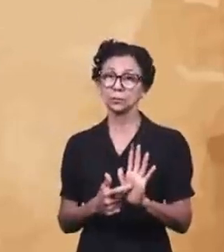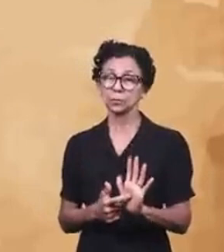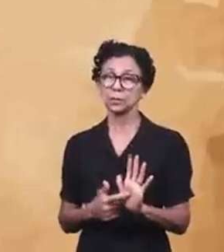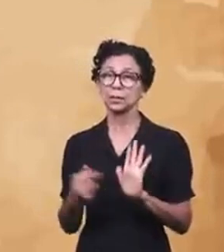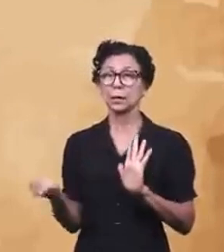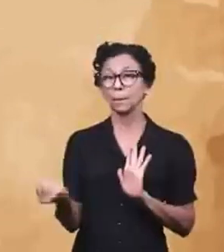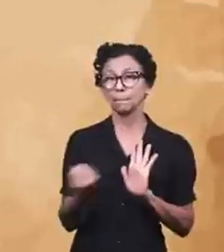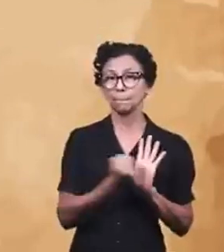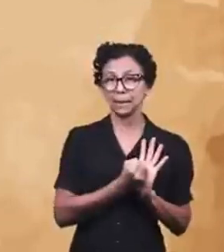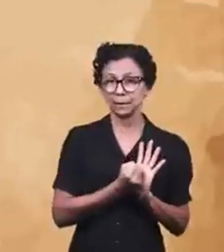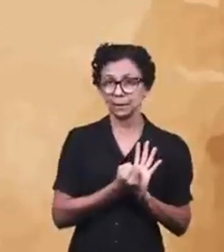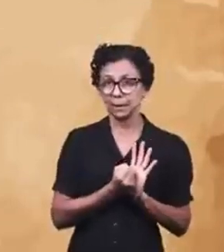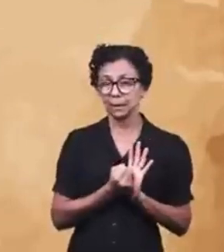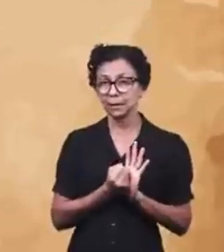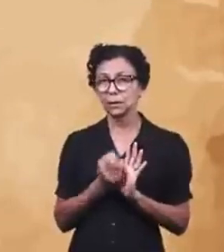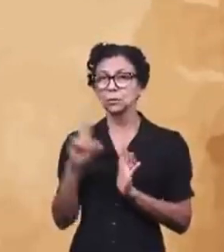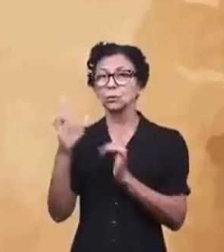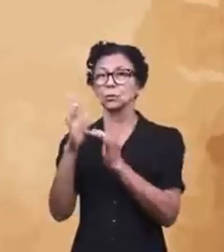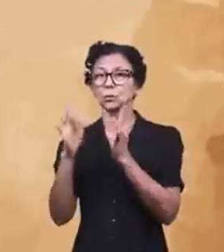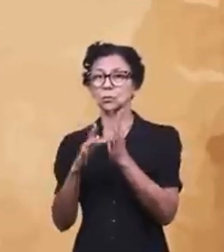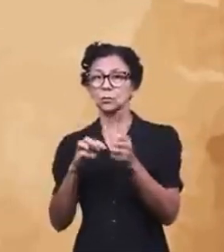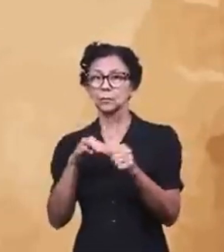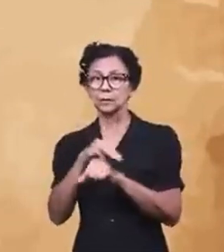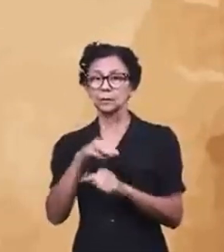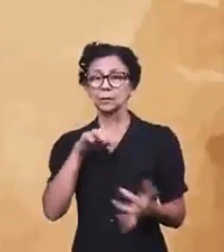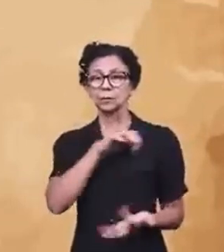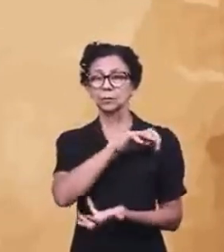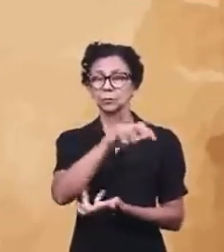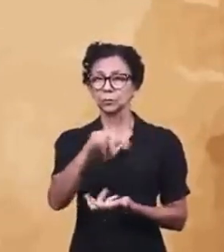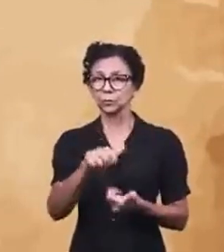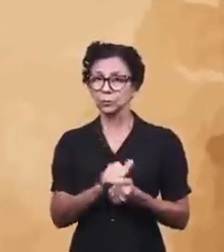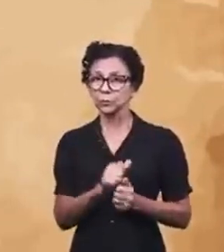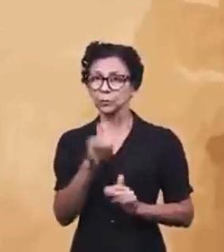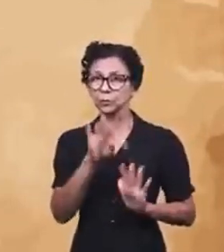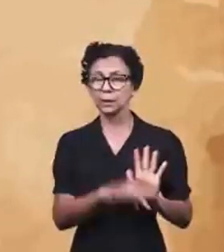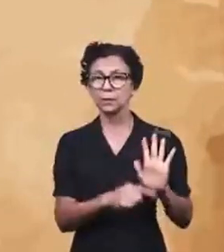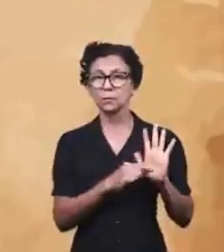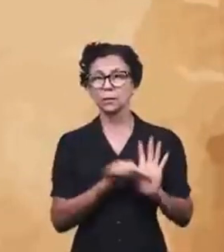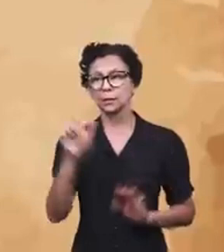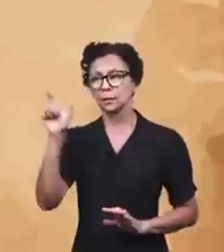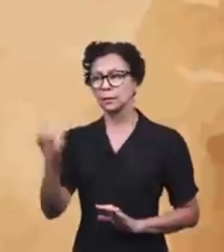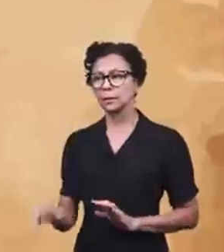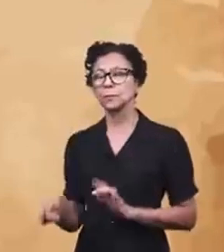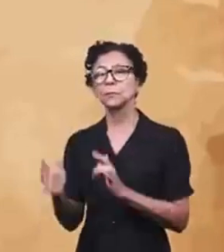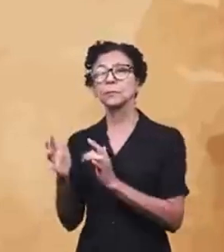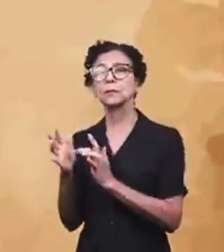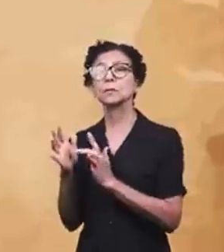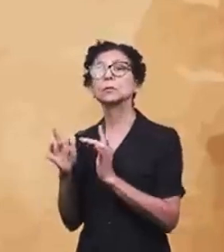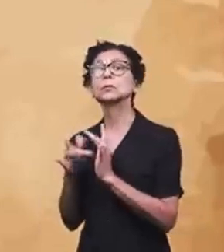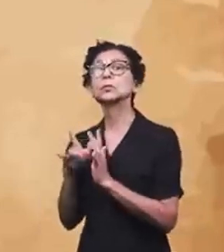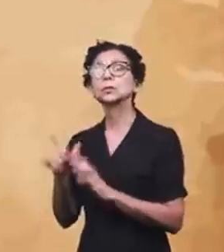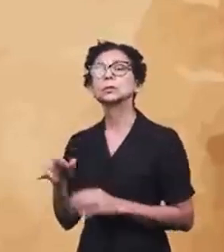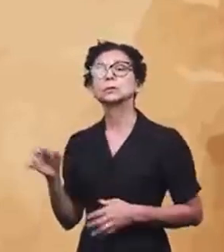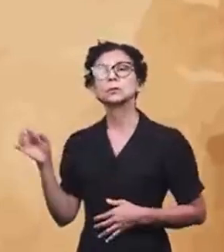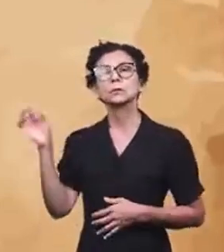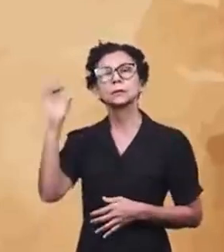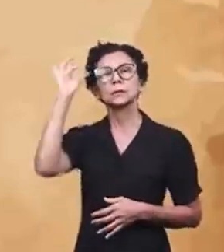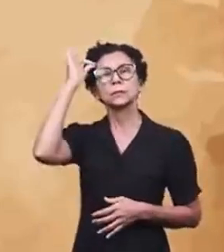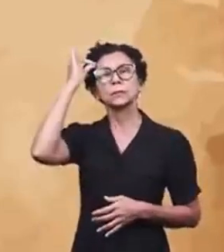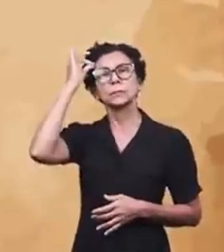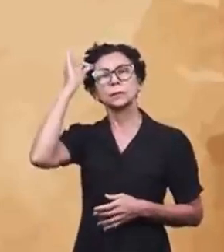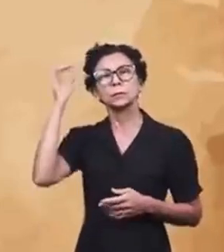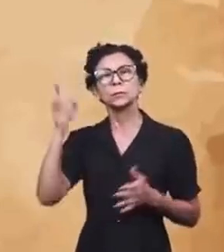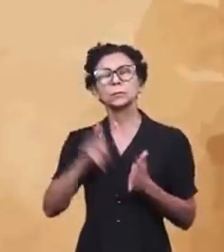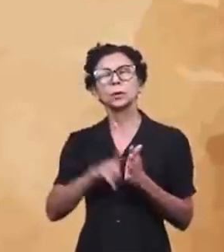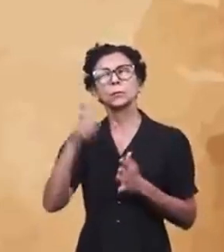mundo. O texto bíblico diz: "E repousará sobre ele o Espírito do Senhor, o Espírito